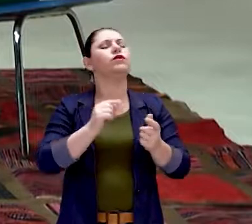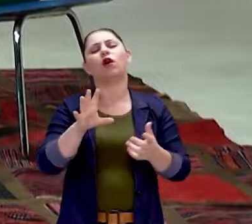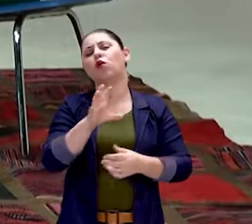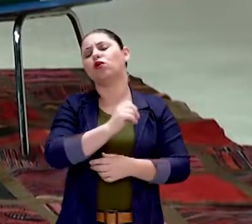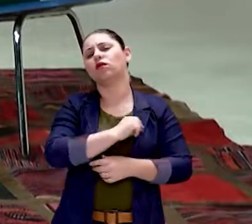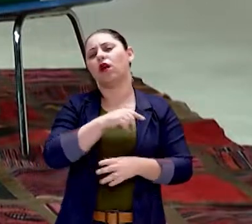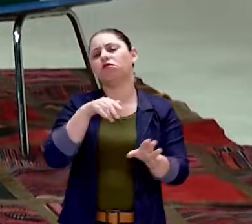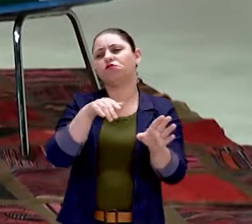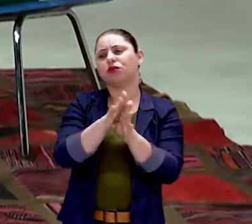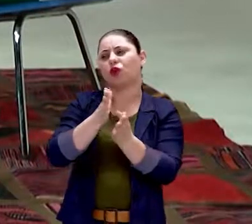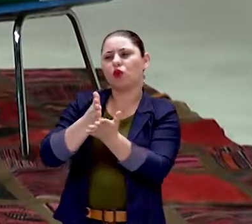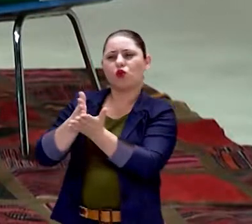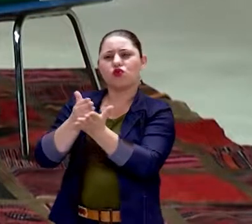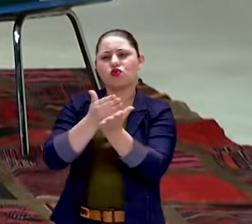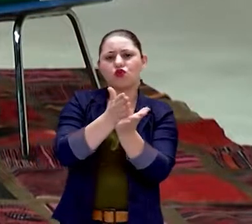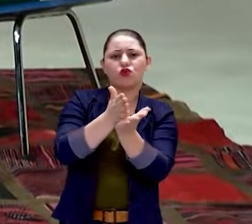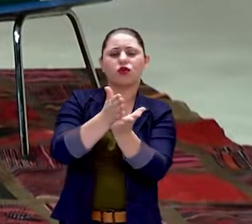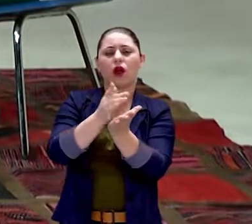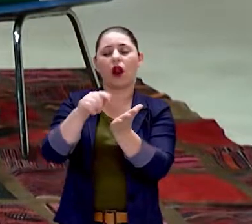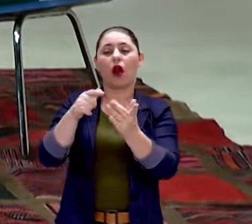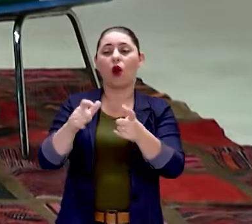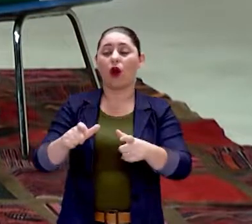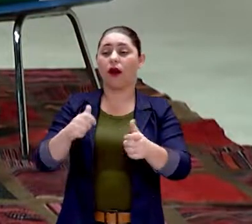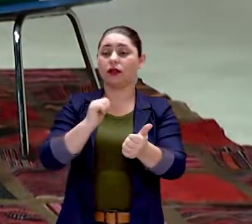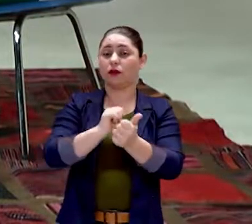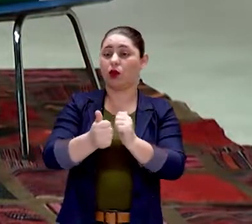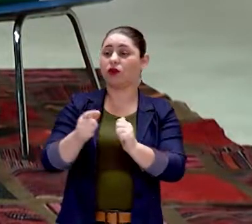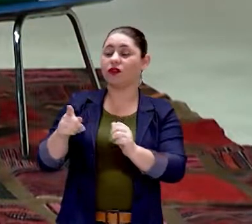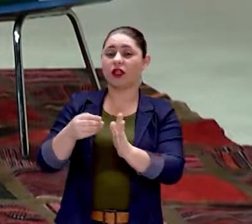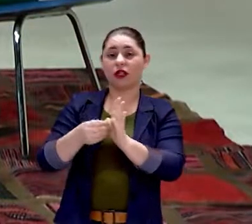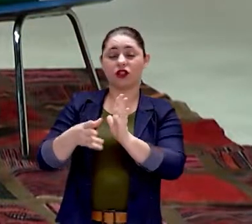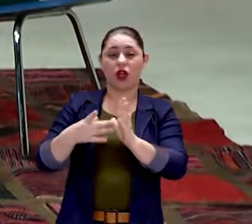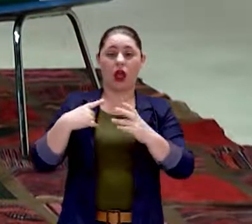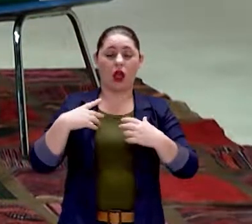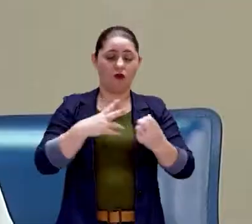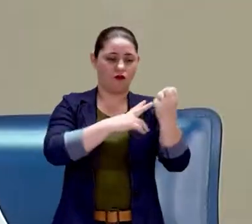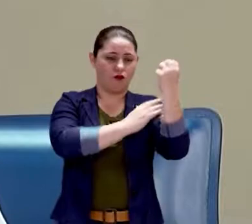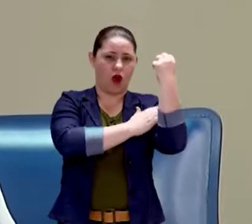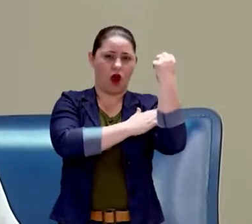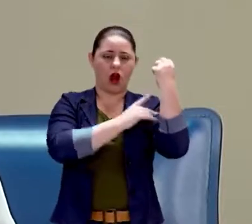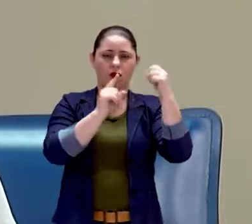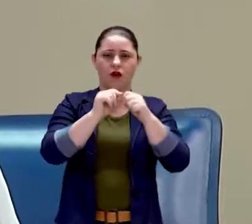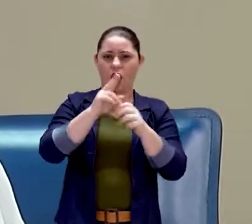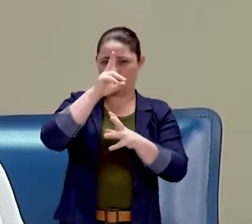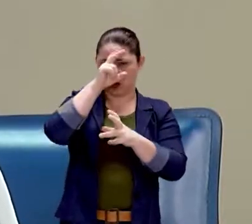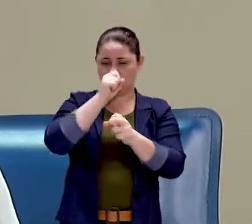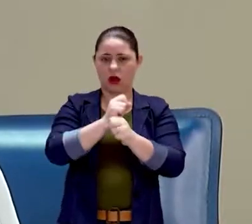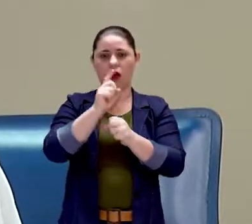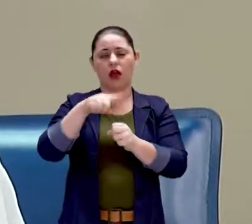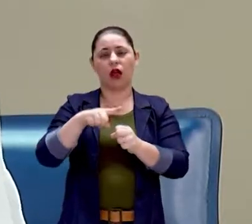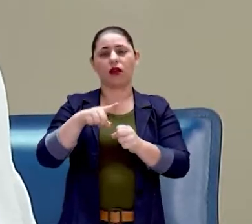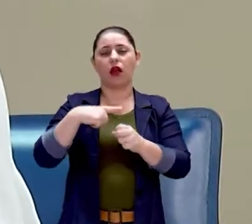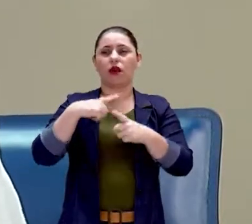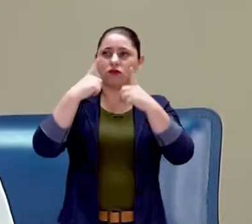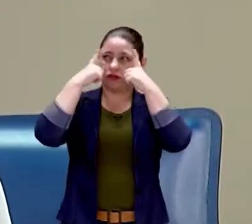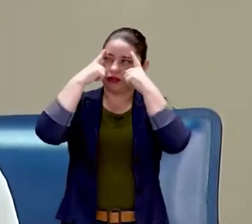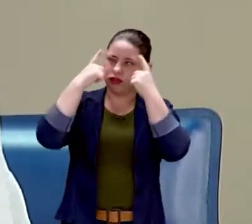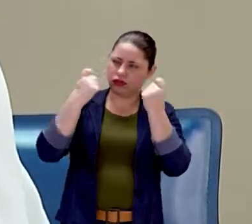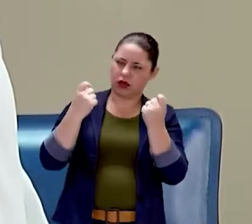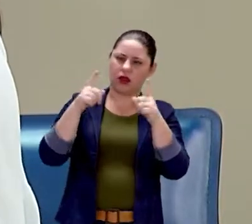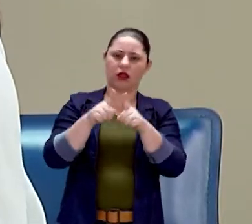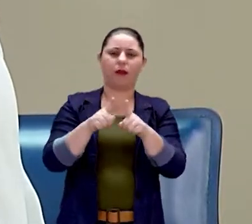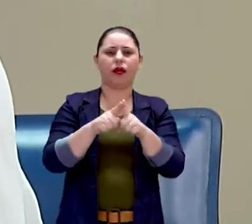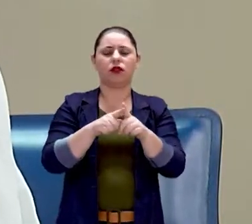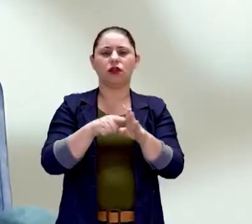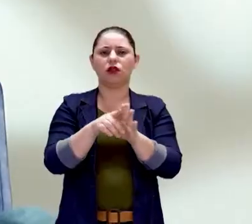gosta, você dá uma direção, olha, esse esporte aqui seria indicado para você que quer ganhar massa muscular, quer ganhar tônus, quer se desestressar. Você faz